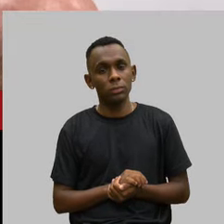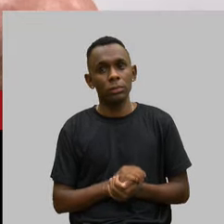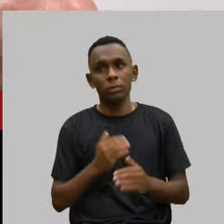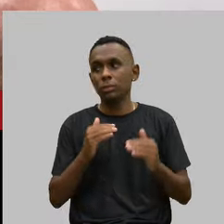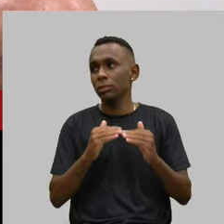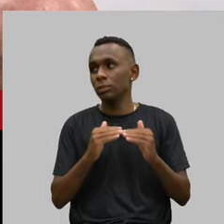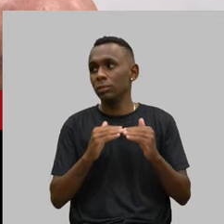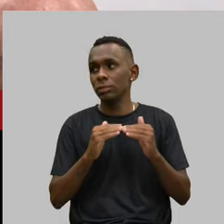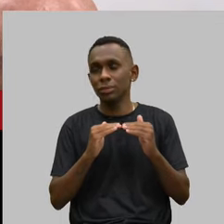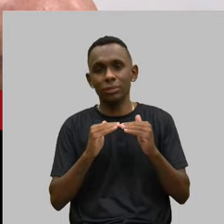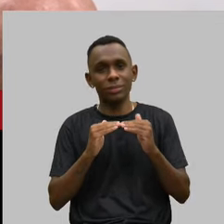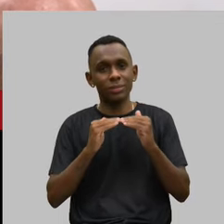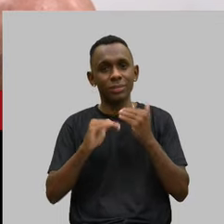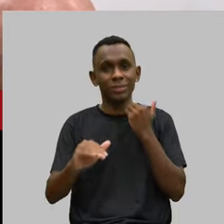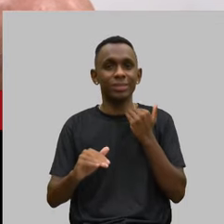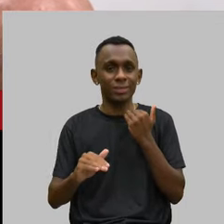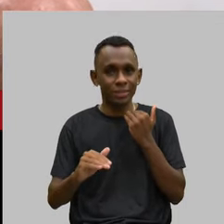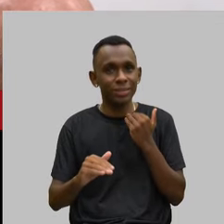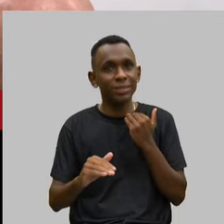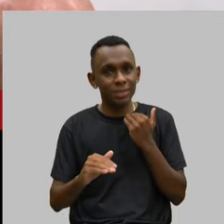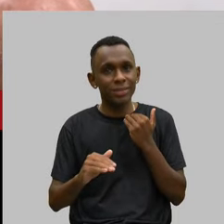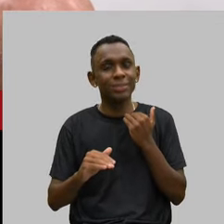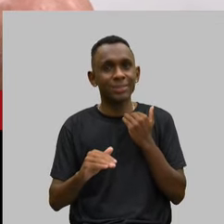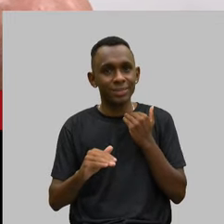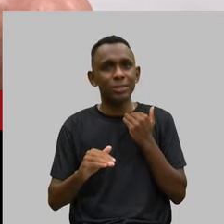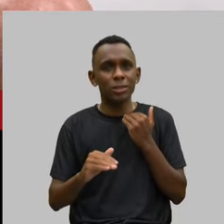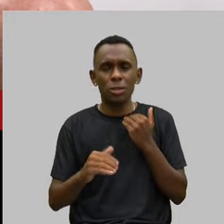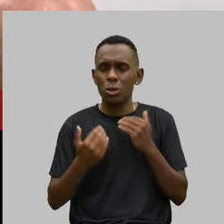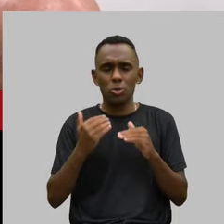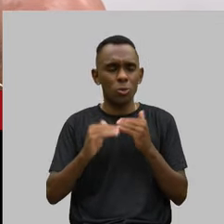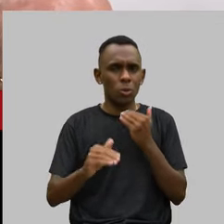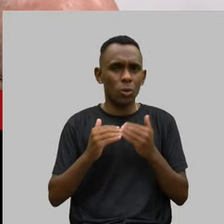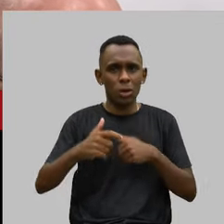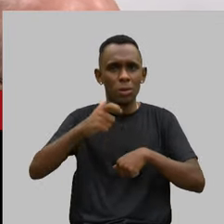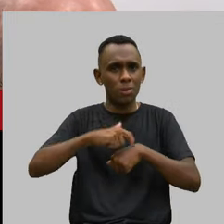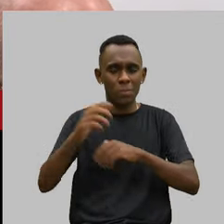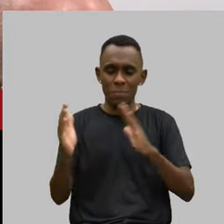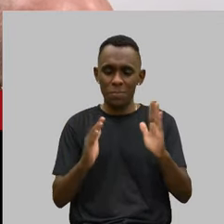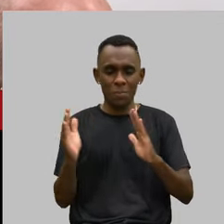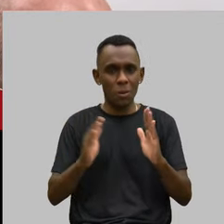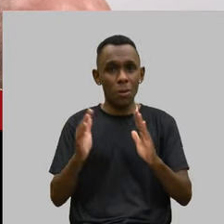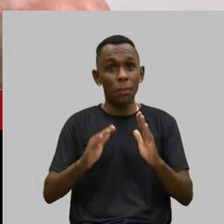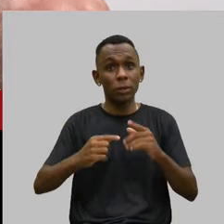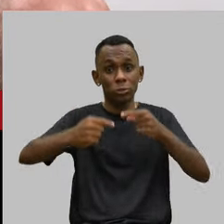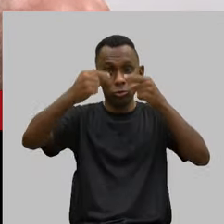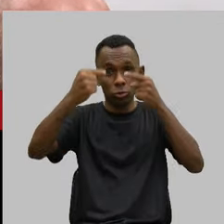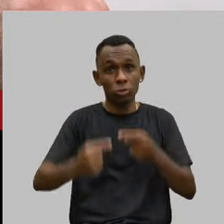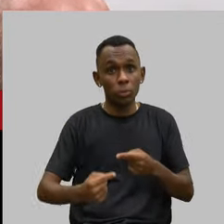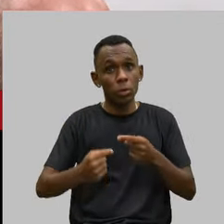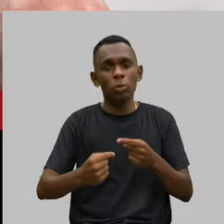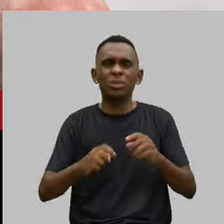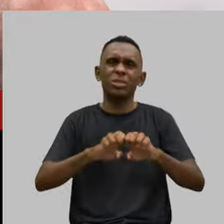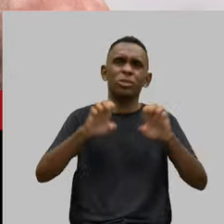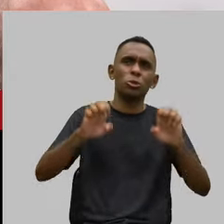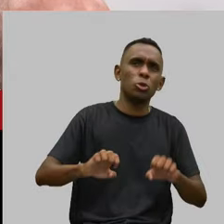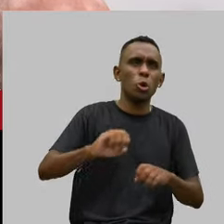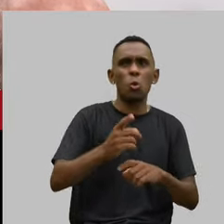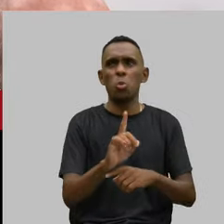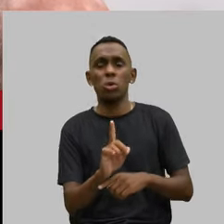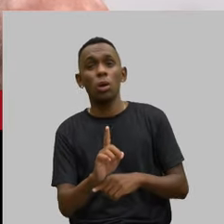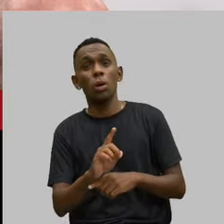Deputado Professor Cleiton Deputado sergent Rodrigues esse não é o momento adequado para que a gente discuta formato ou não da reunião